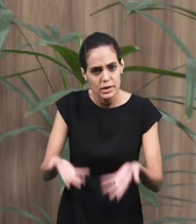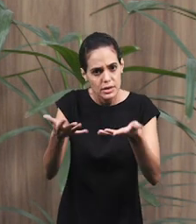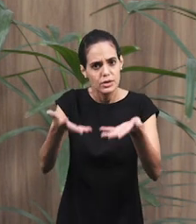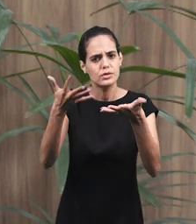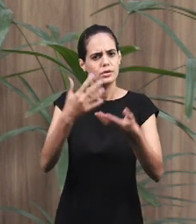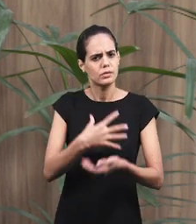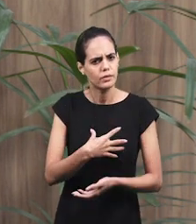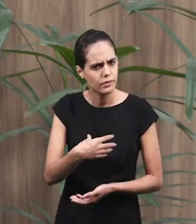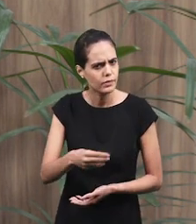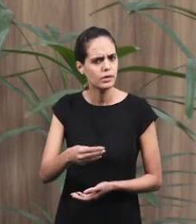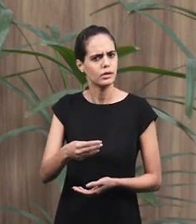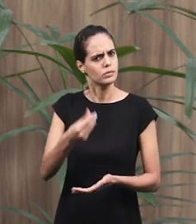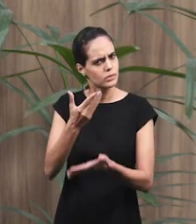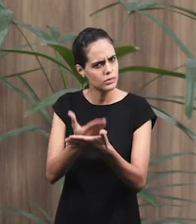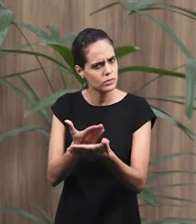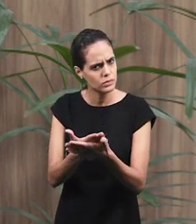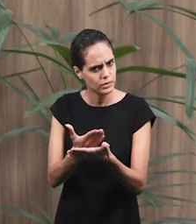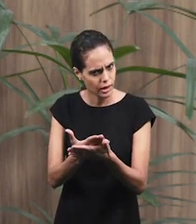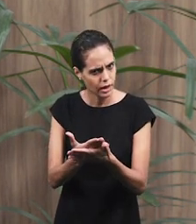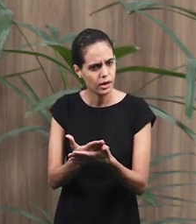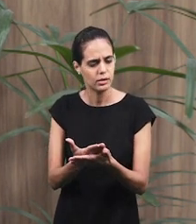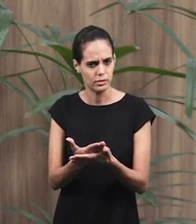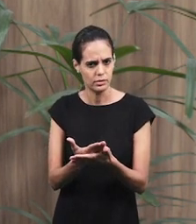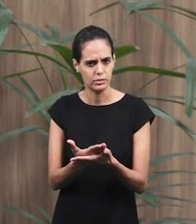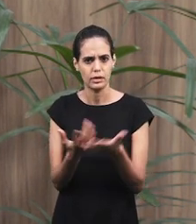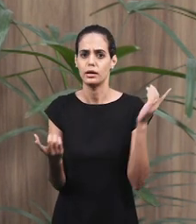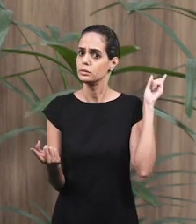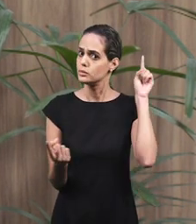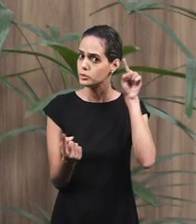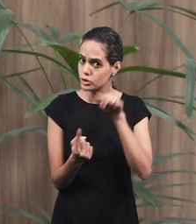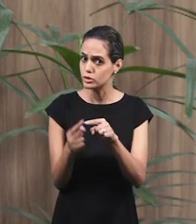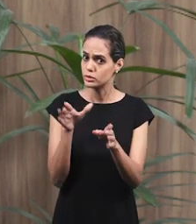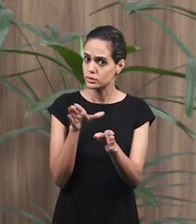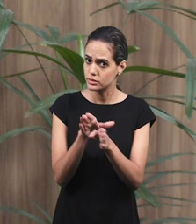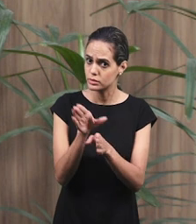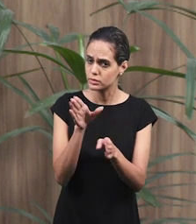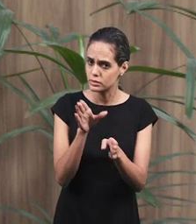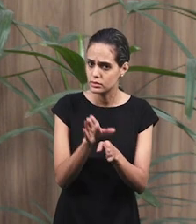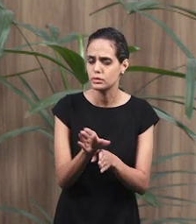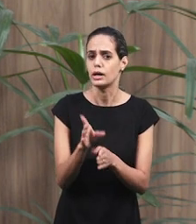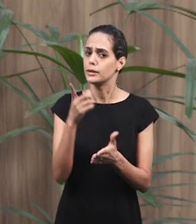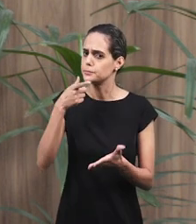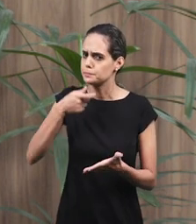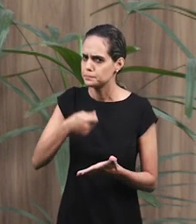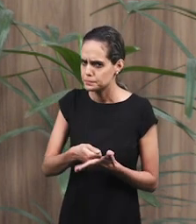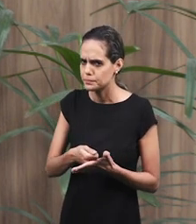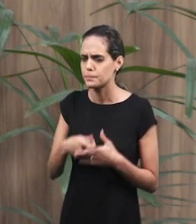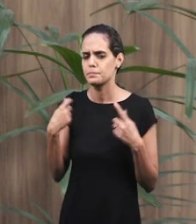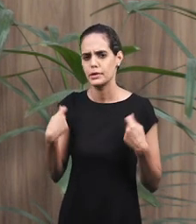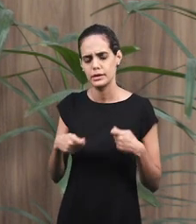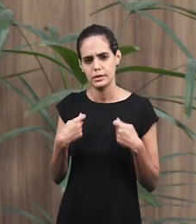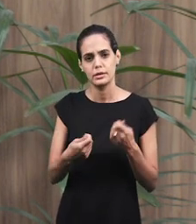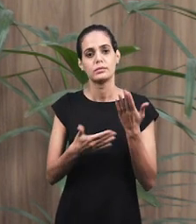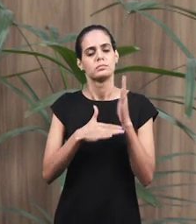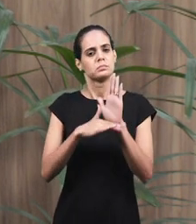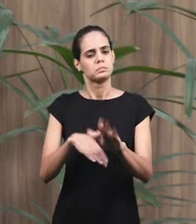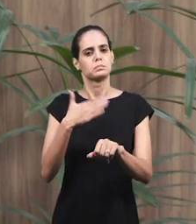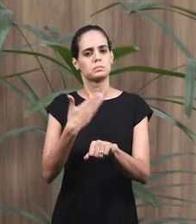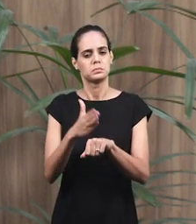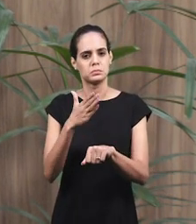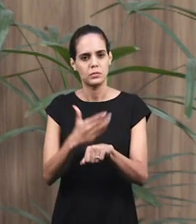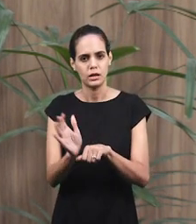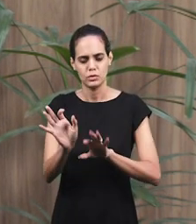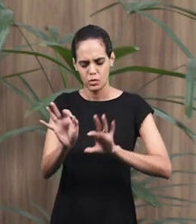Temos incentivado nossos filhos a estudar? Vamos ser objetivos nessas orientações. Eles precisam de ajuda